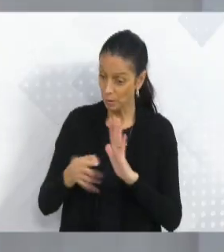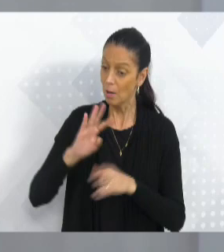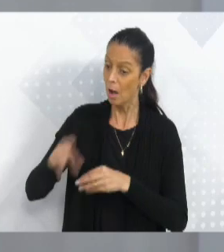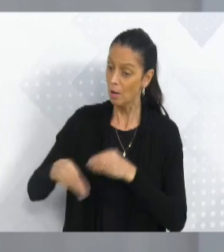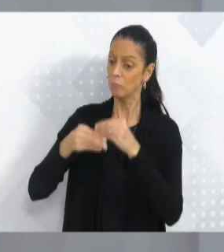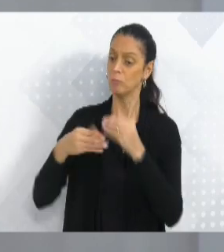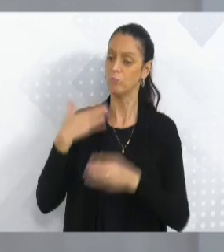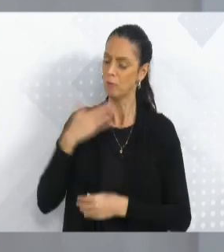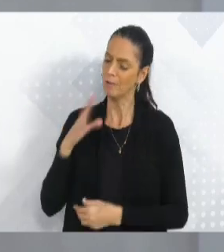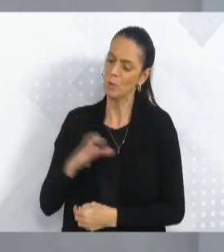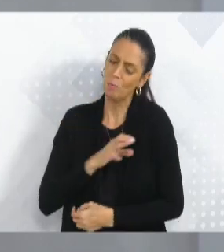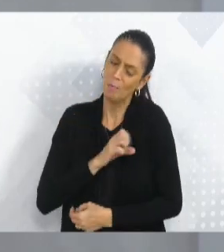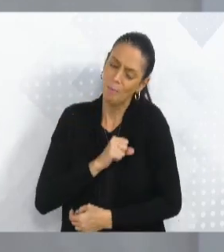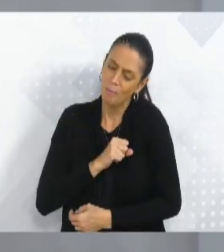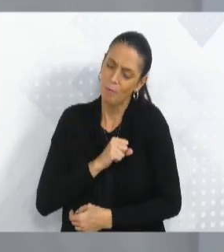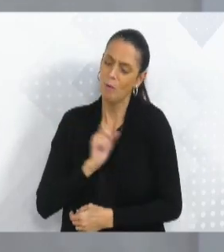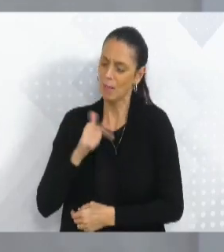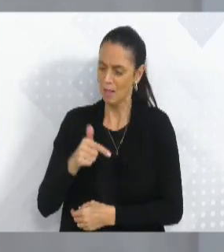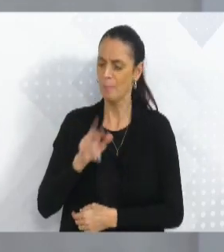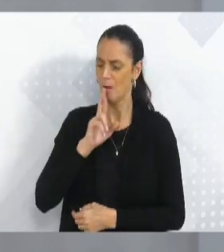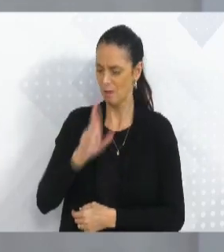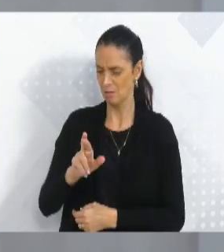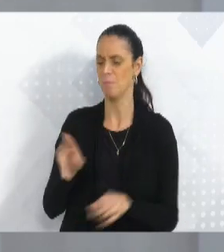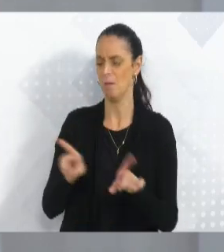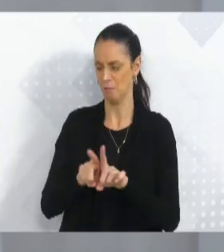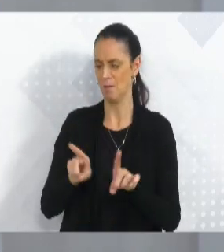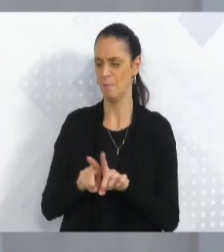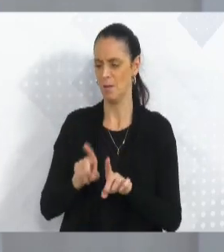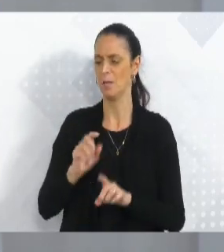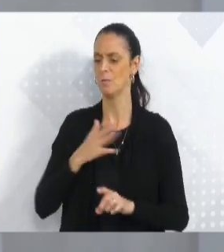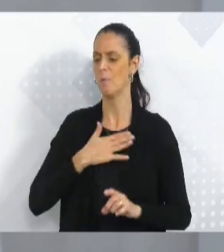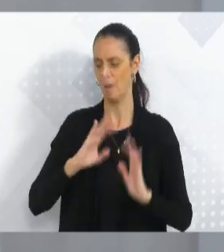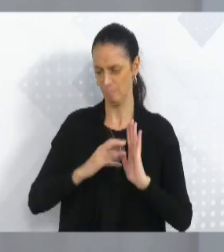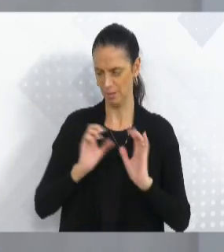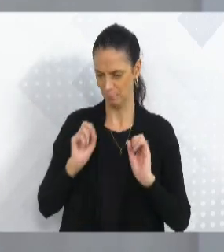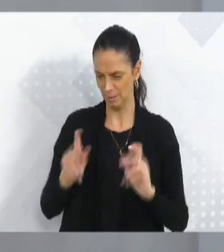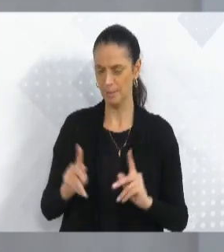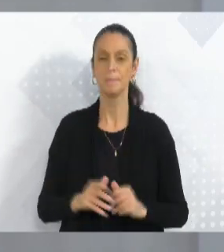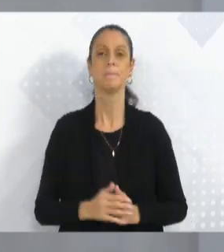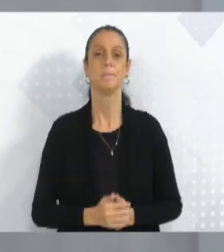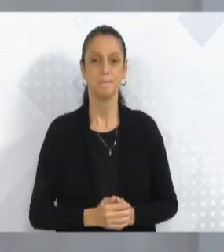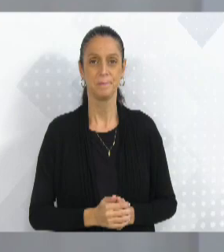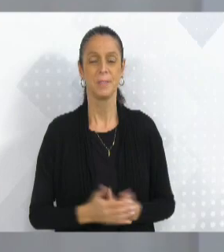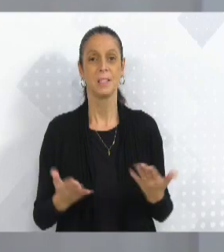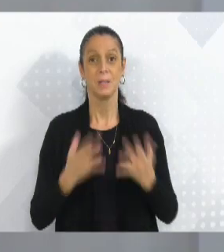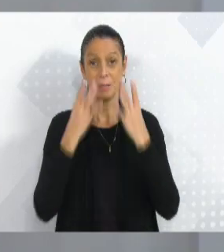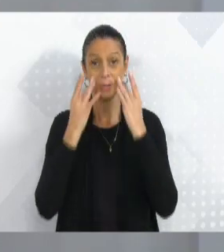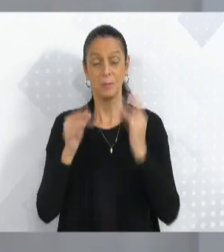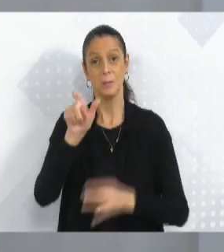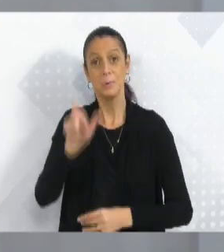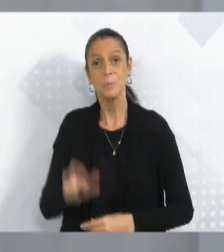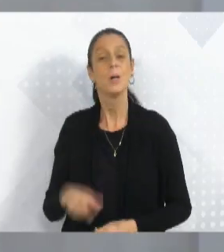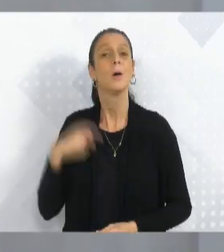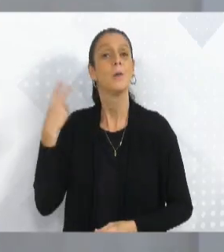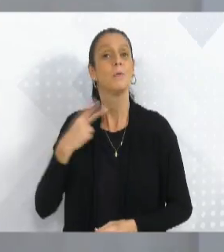com muito amor e depois eu dou retorno pra senhora da minha do meu partido ou sem a parte Vereador